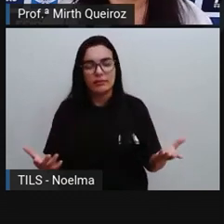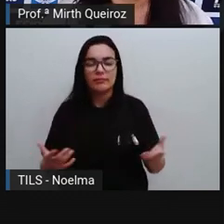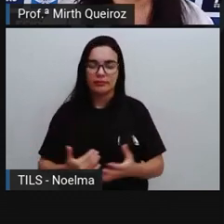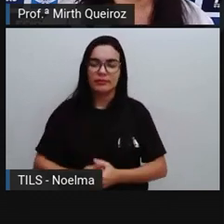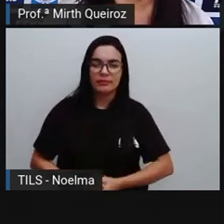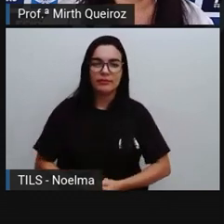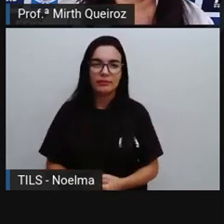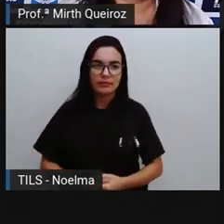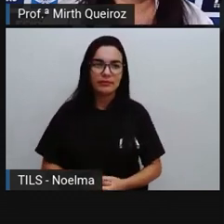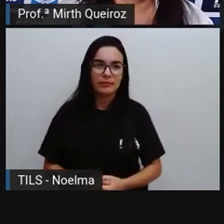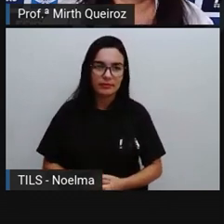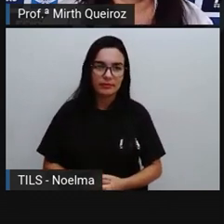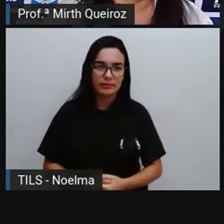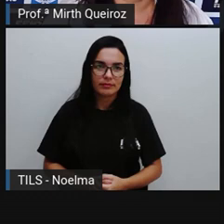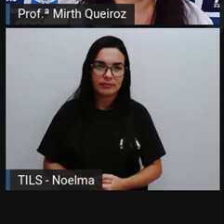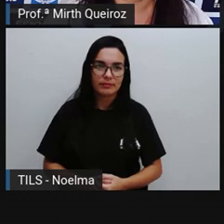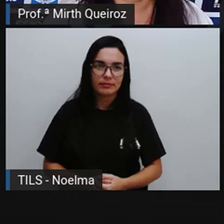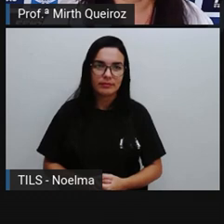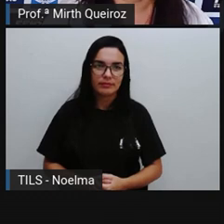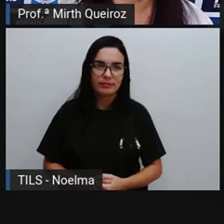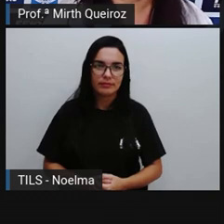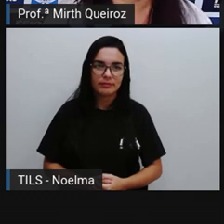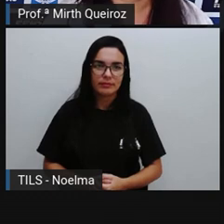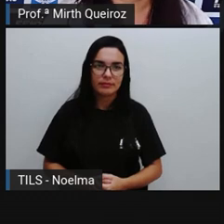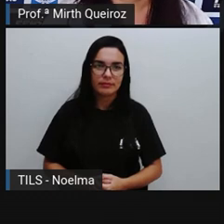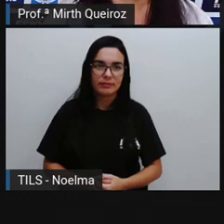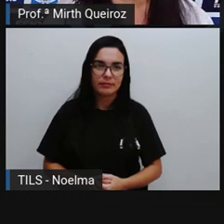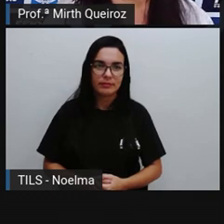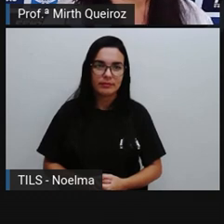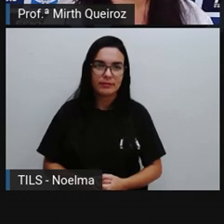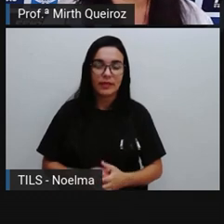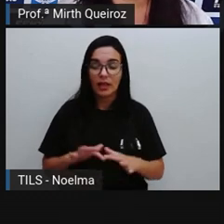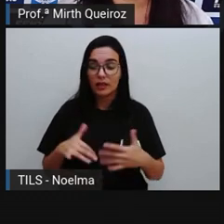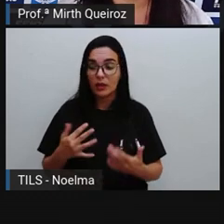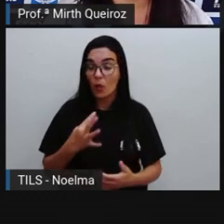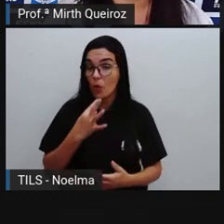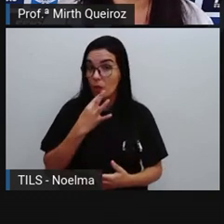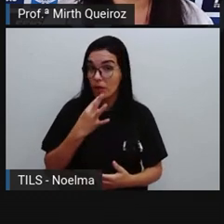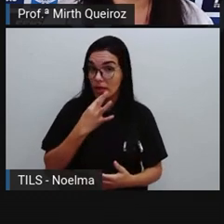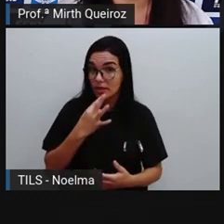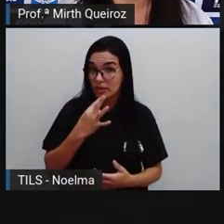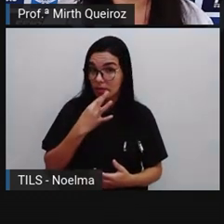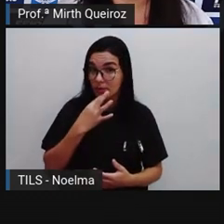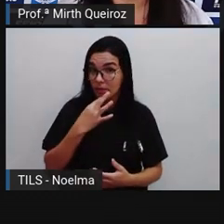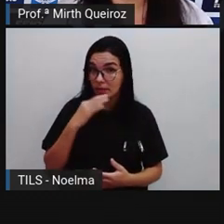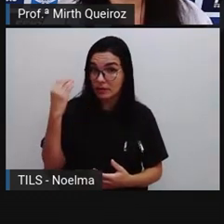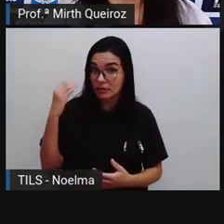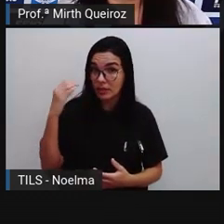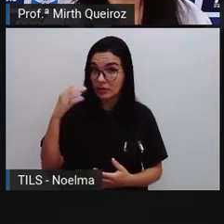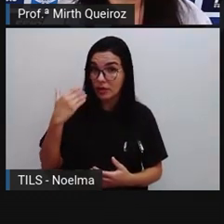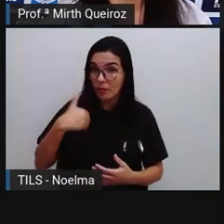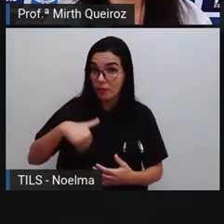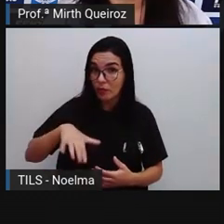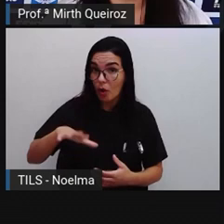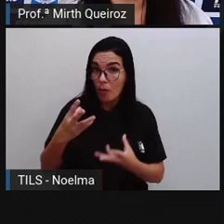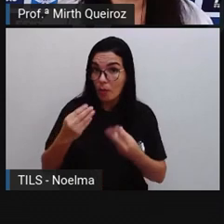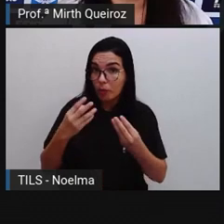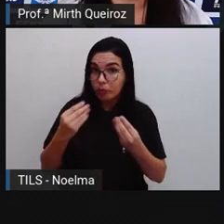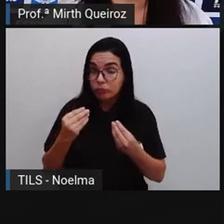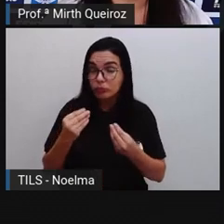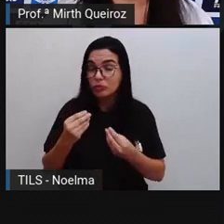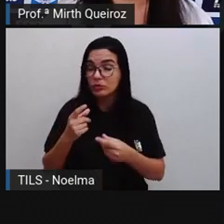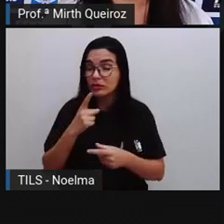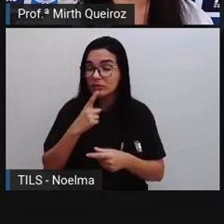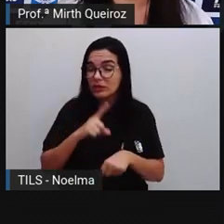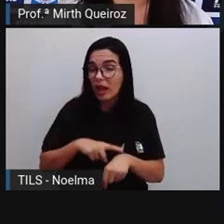foi retirada aquela informação. A gente vai ter também. O conhecimento científico foi por muito tempo restrito a